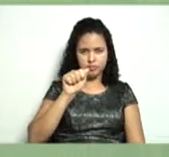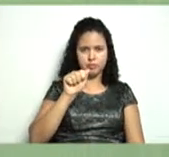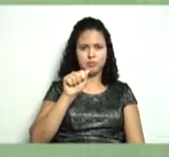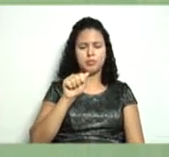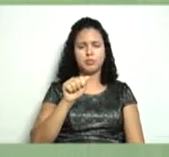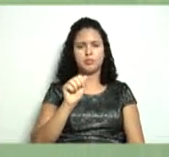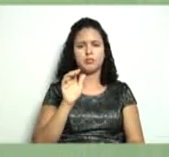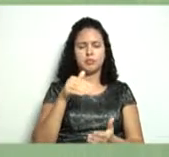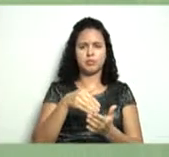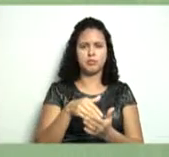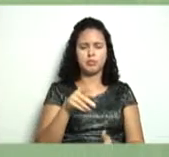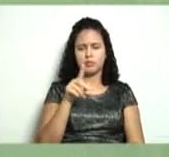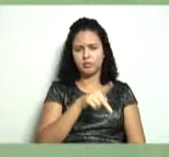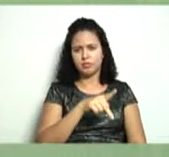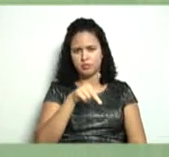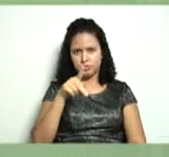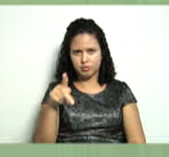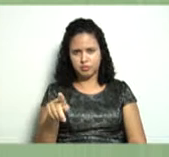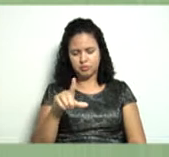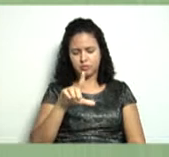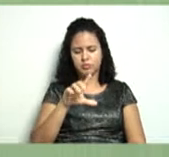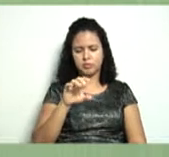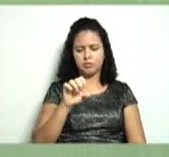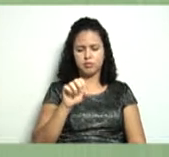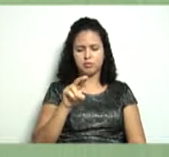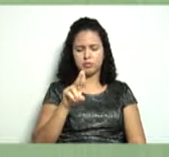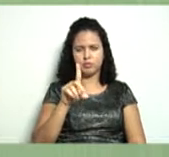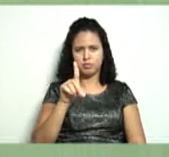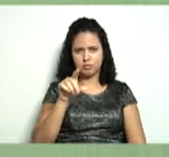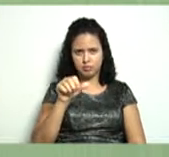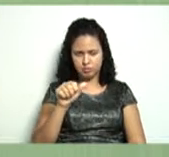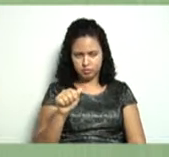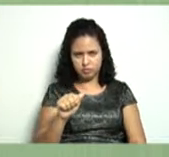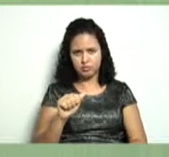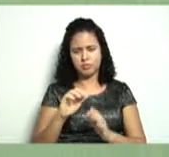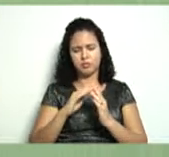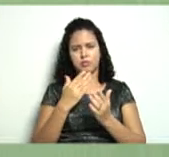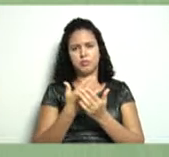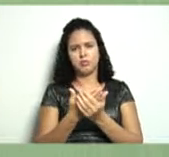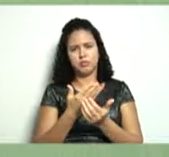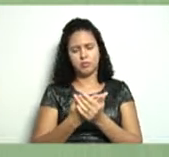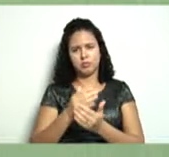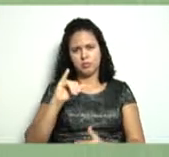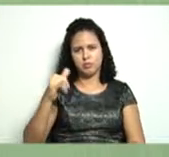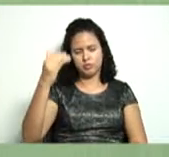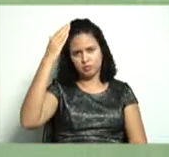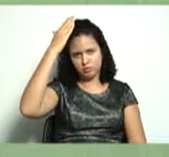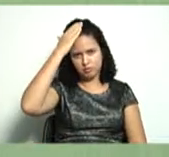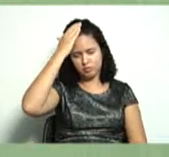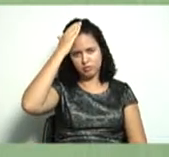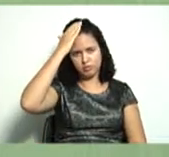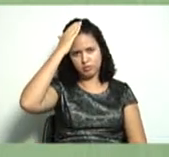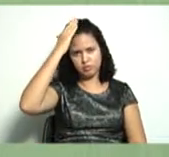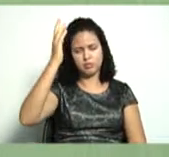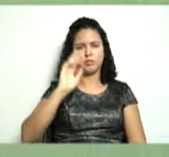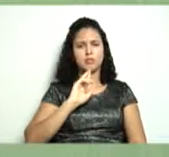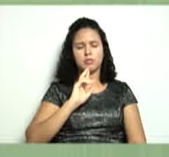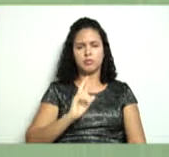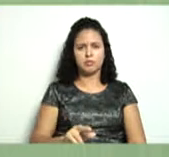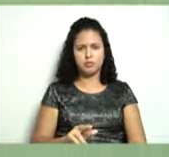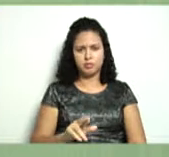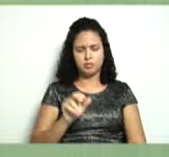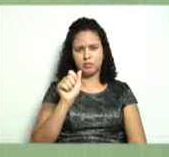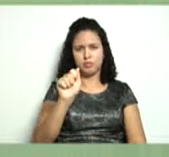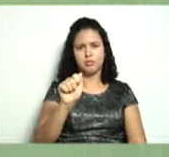aí, a professora Leuda Inácio, do Colégio Governador Jorge Teixeira, de Ji-Paraná, mencionou aí a letra